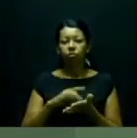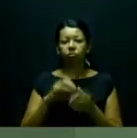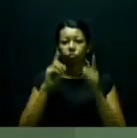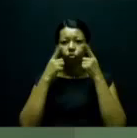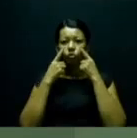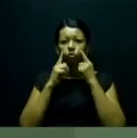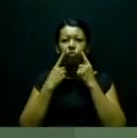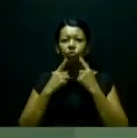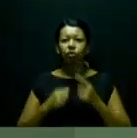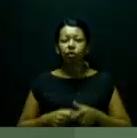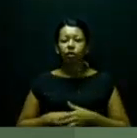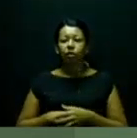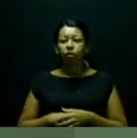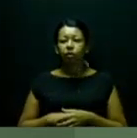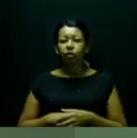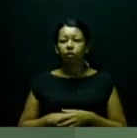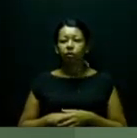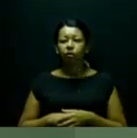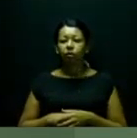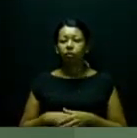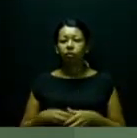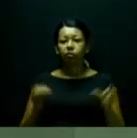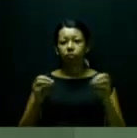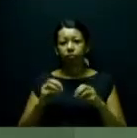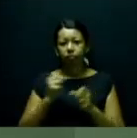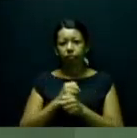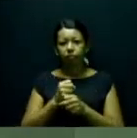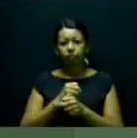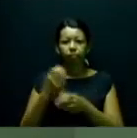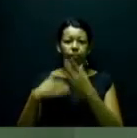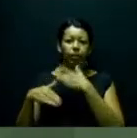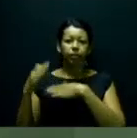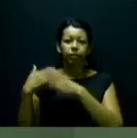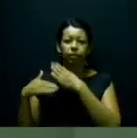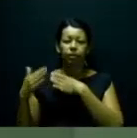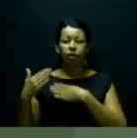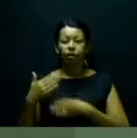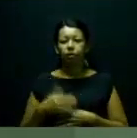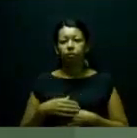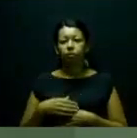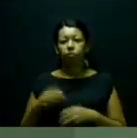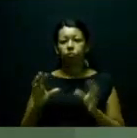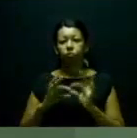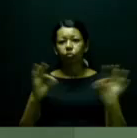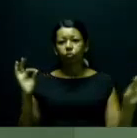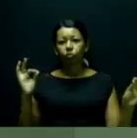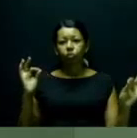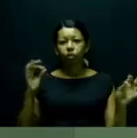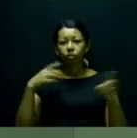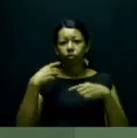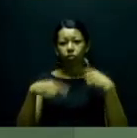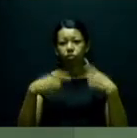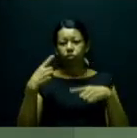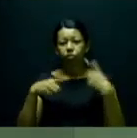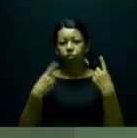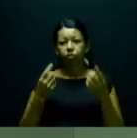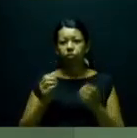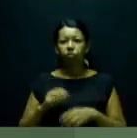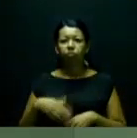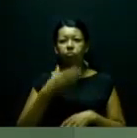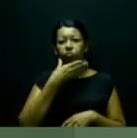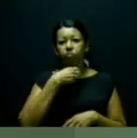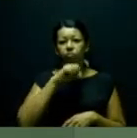chorar. Foi implantado ano passado, que foi uma longa discussão dos